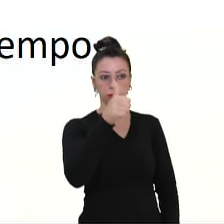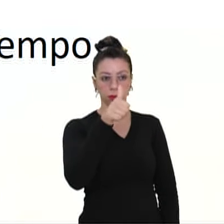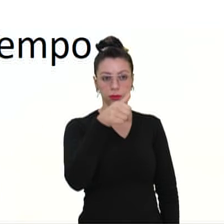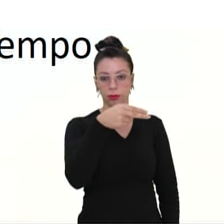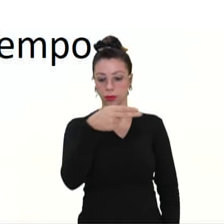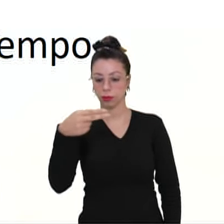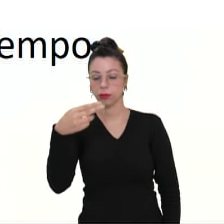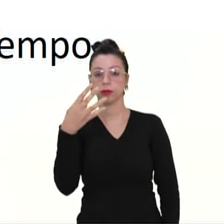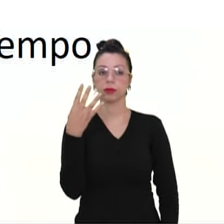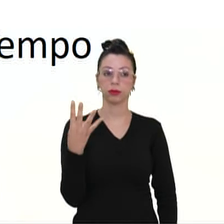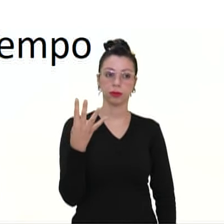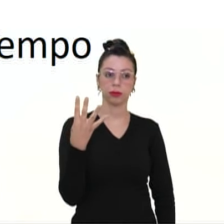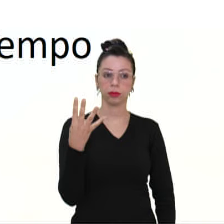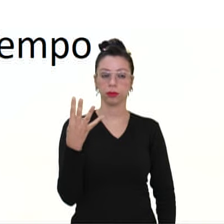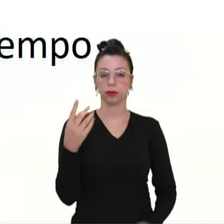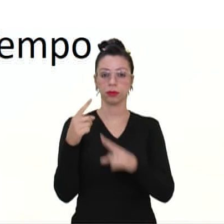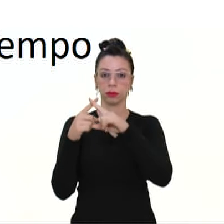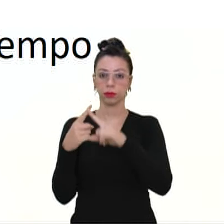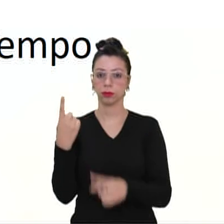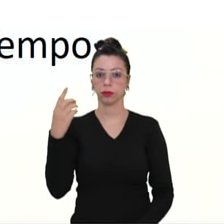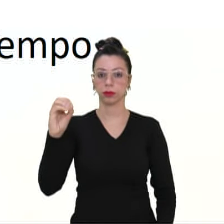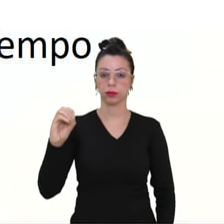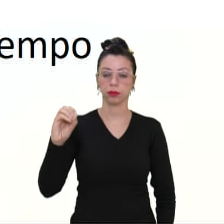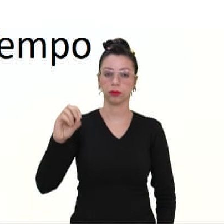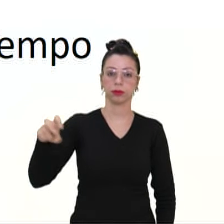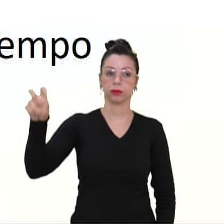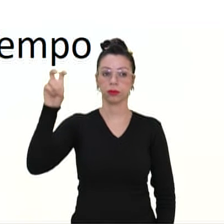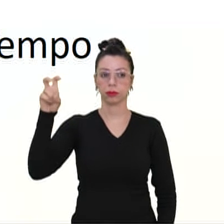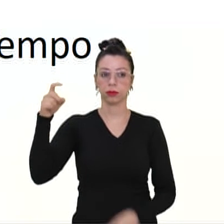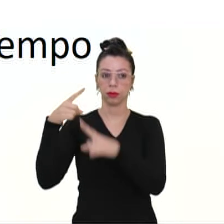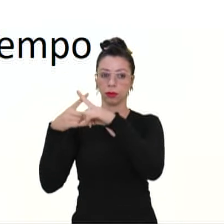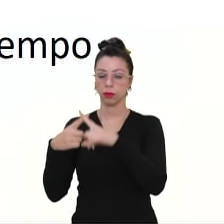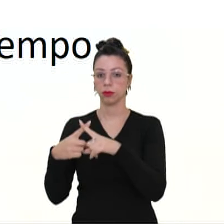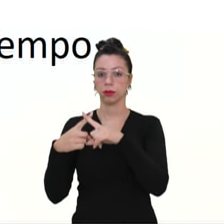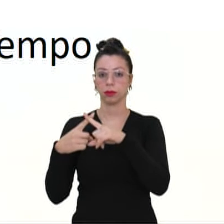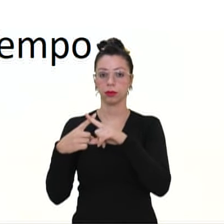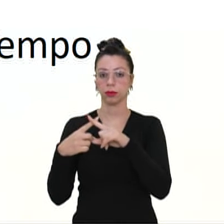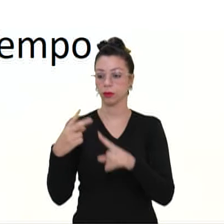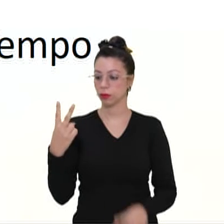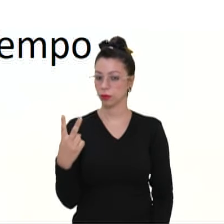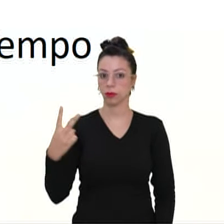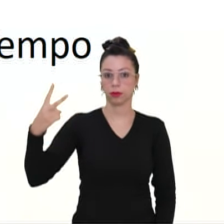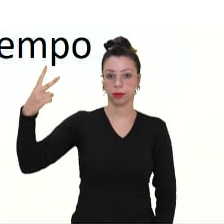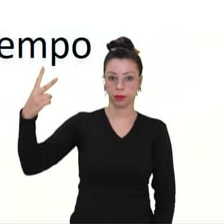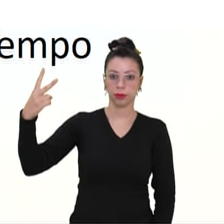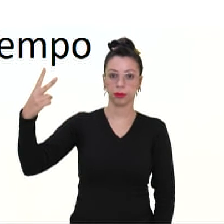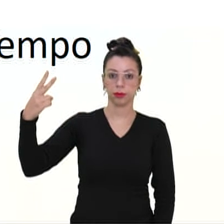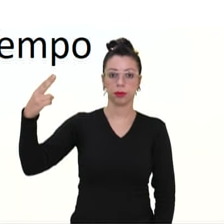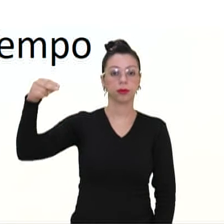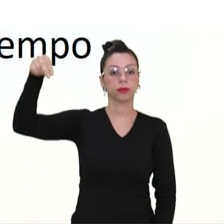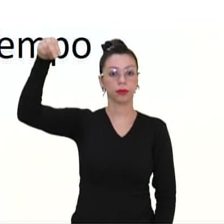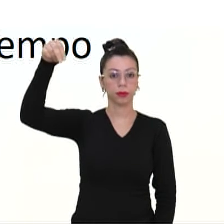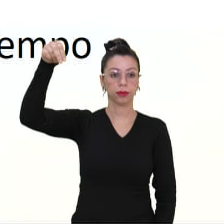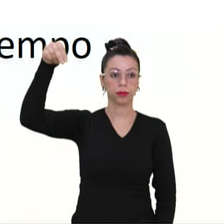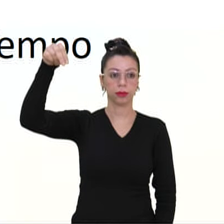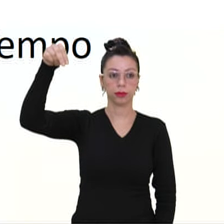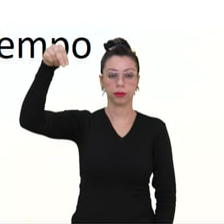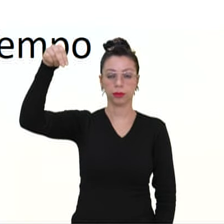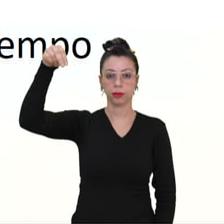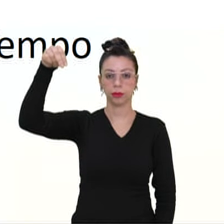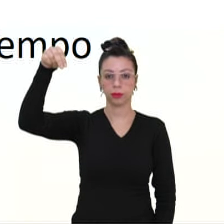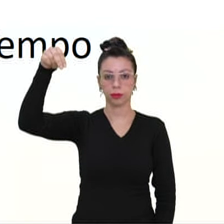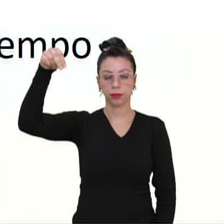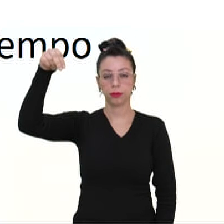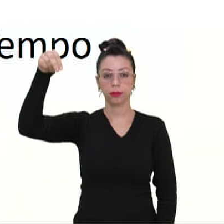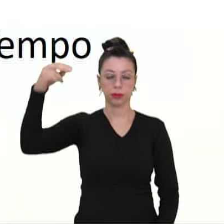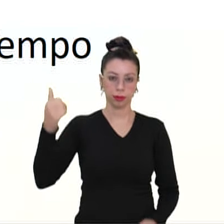é igual a 4 vezes 10 elevado a quinta vezes 2 elevado a 2 sobre... 2